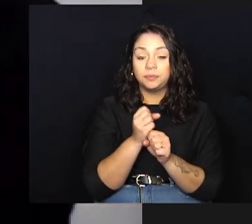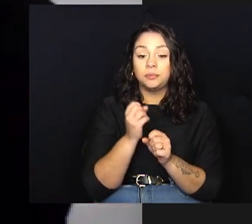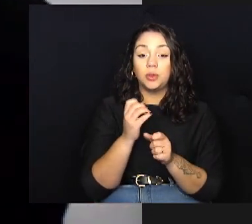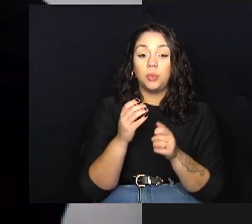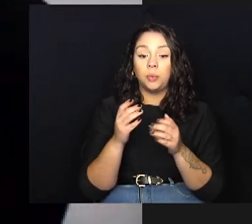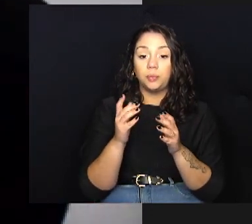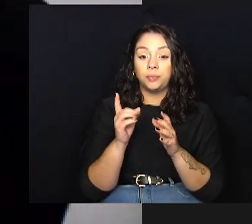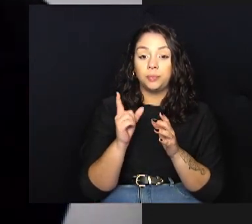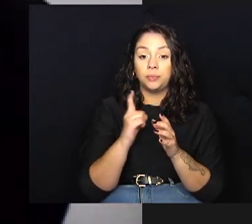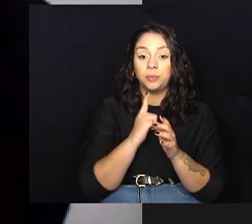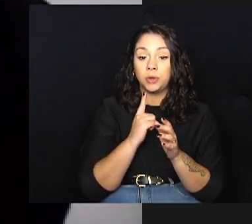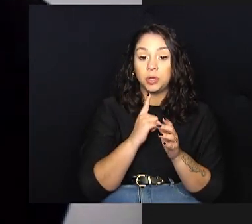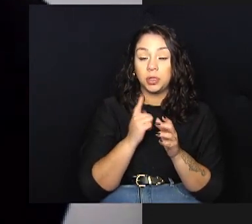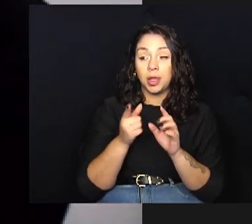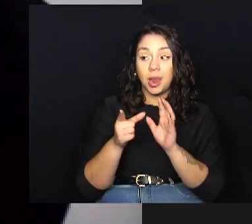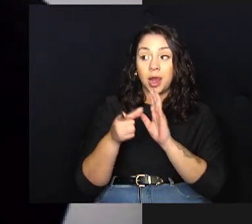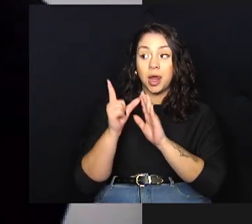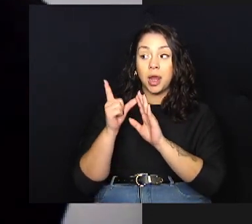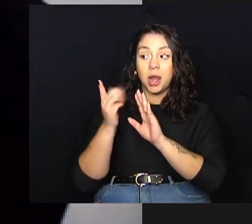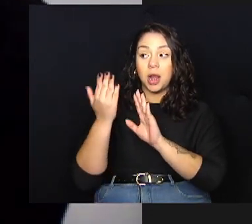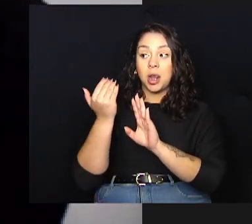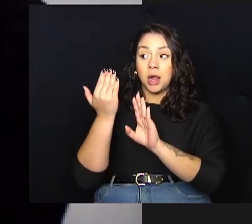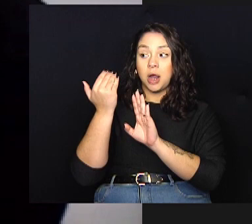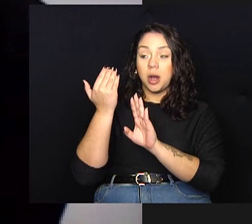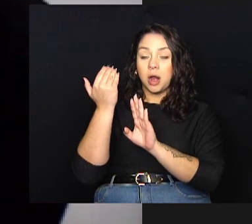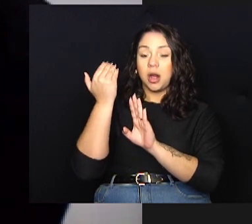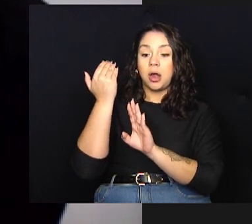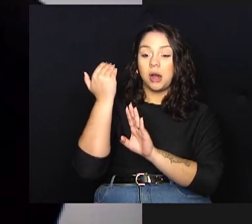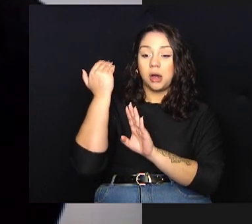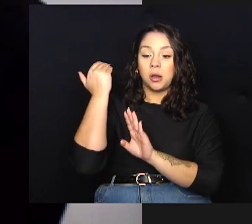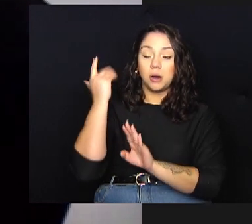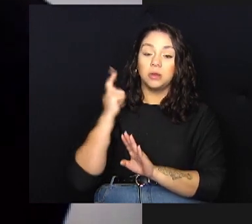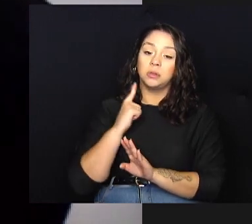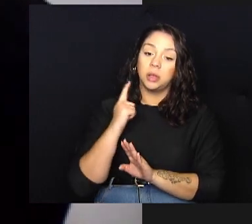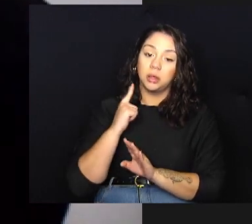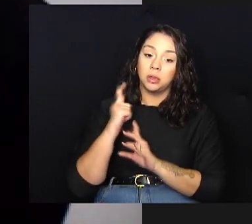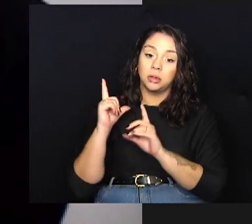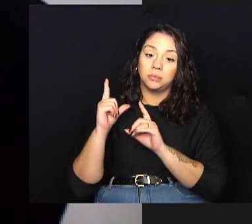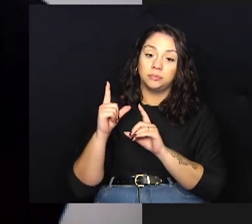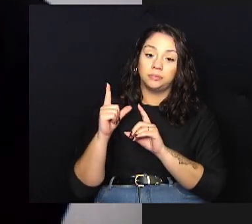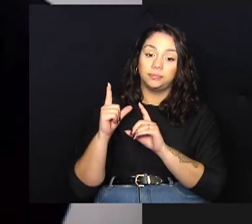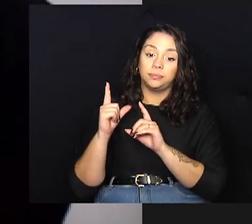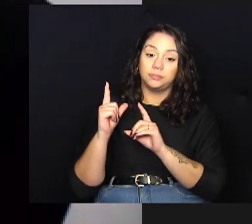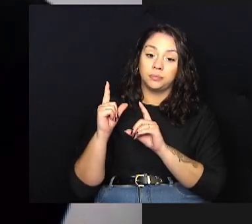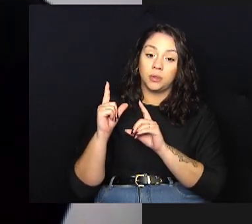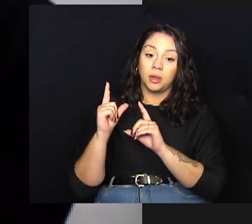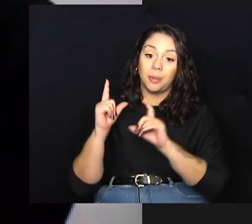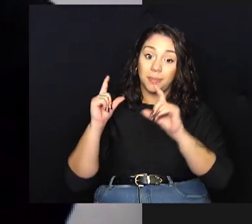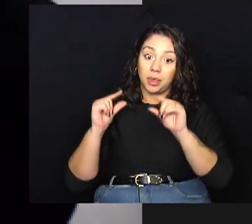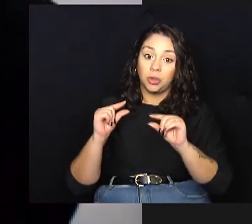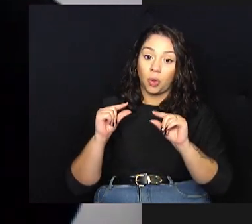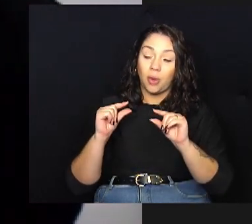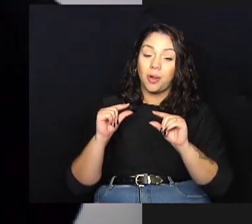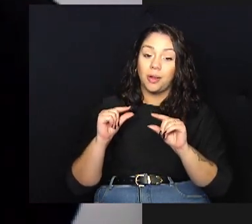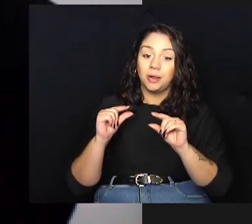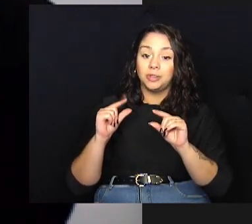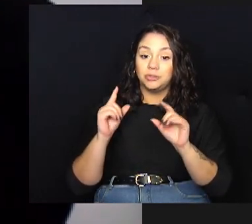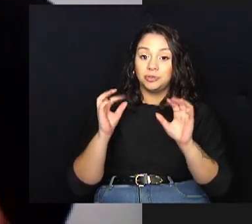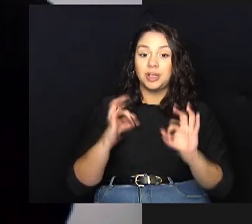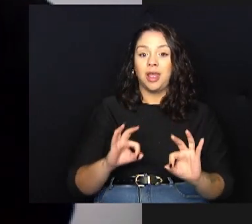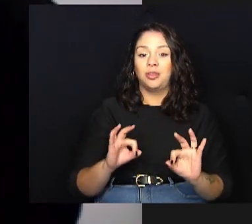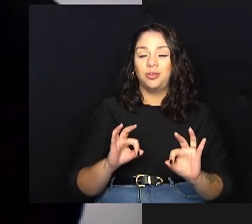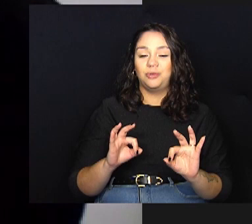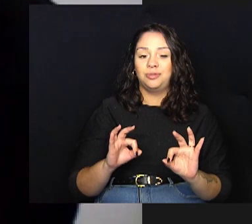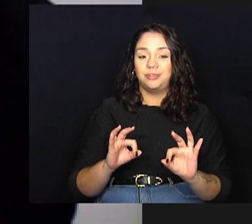mais anterior a projeção realizada menor vamos dizer assim a possibilidade do acerto